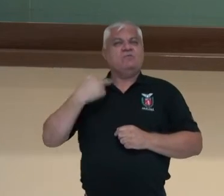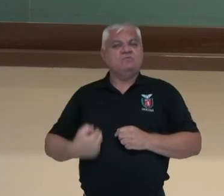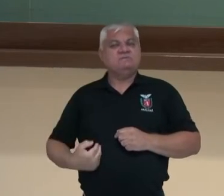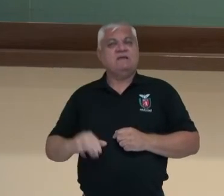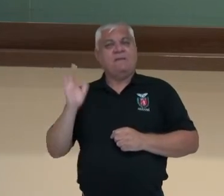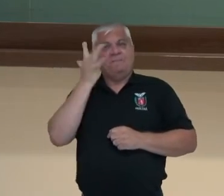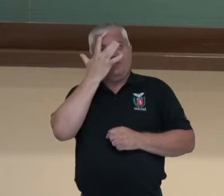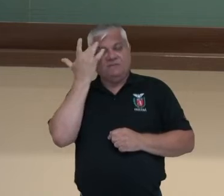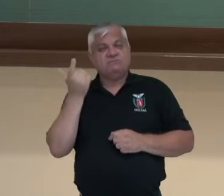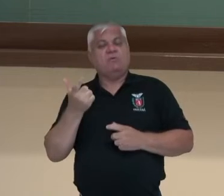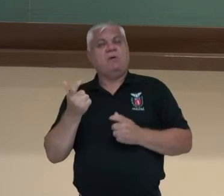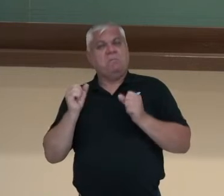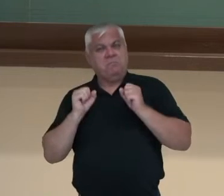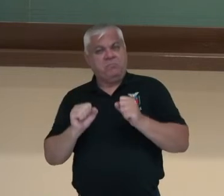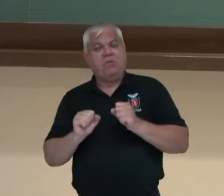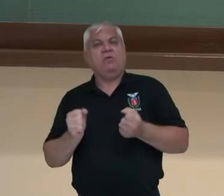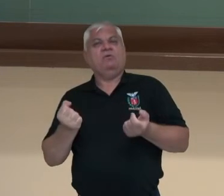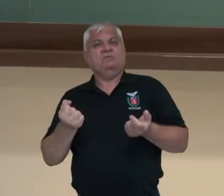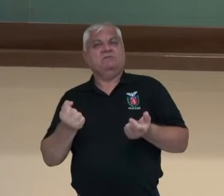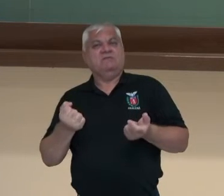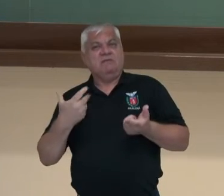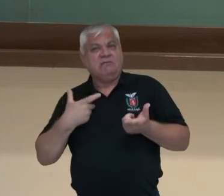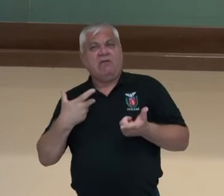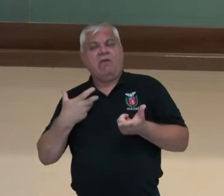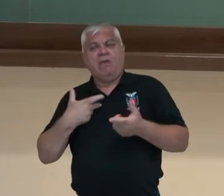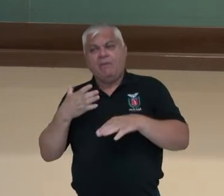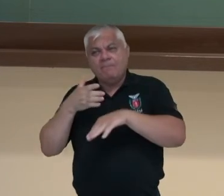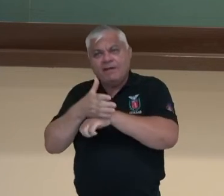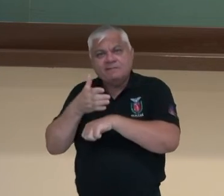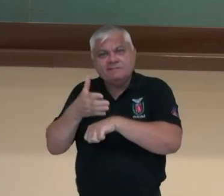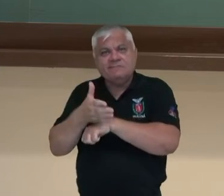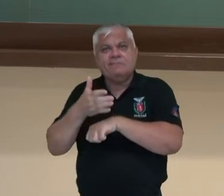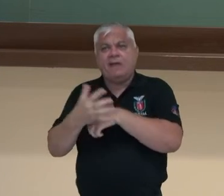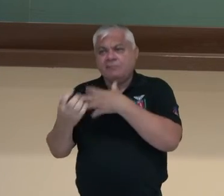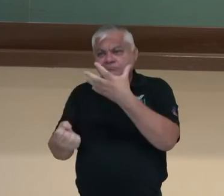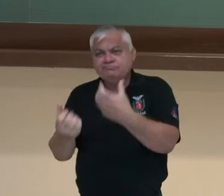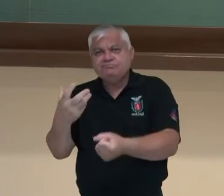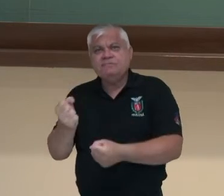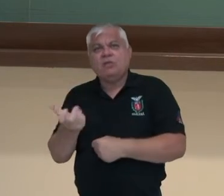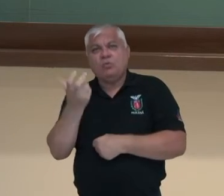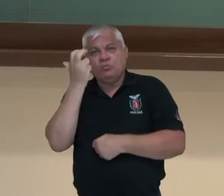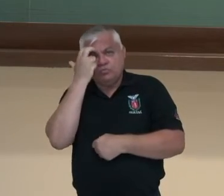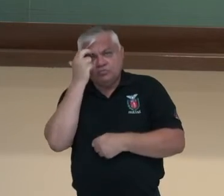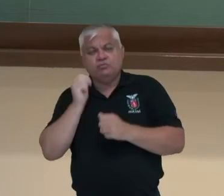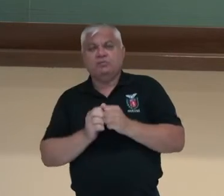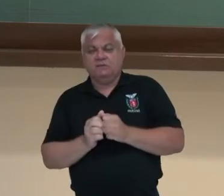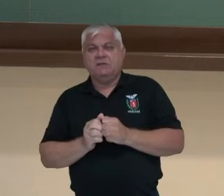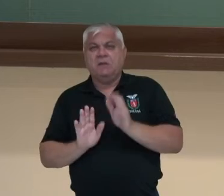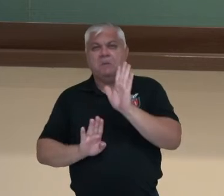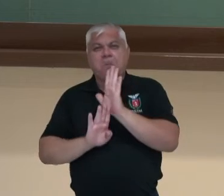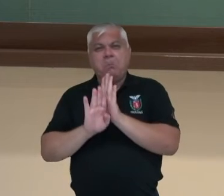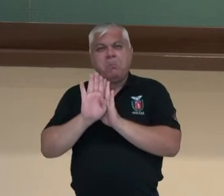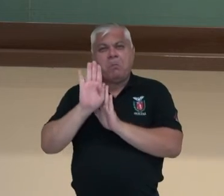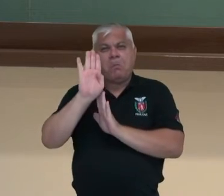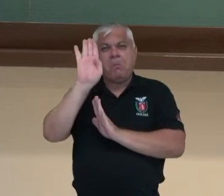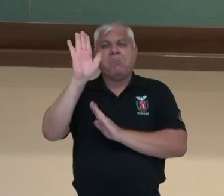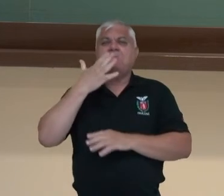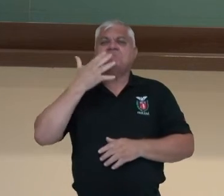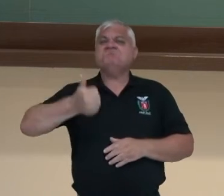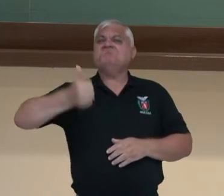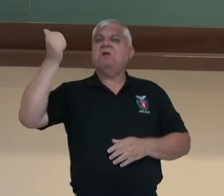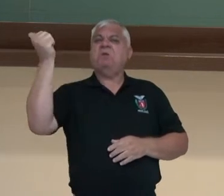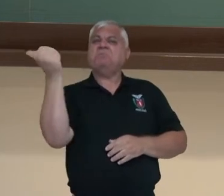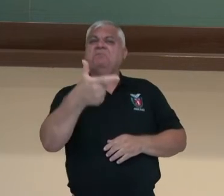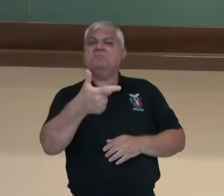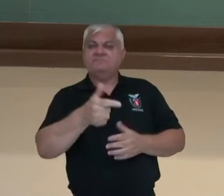pessoa pudesse consumir essa cultura e achar que, né, além de militar, politicamente, o esporte também